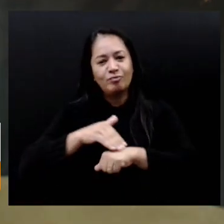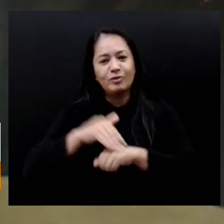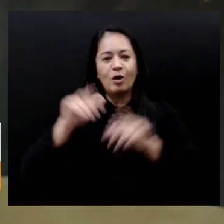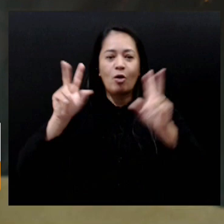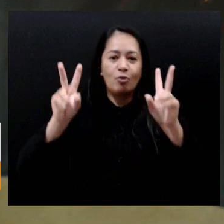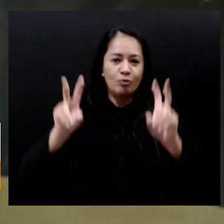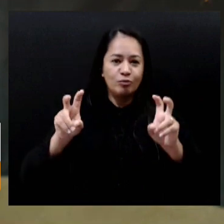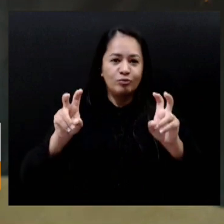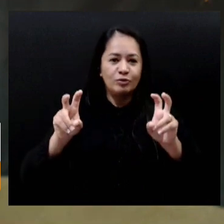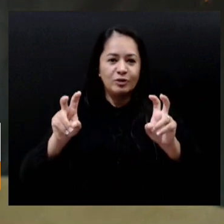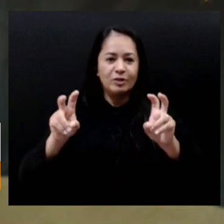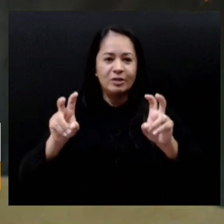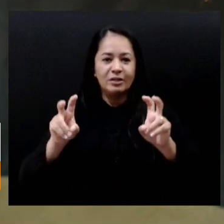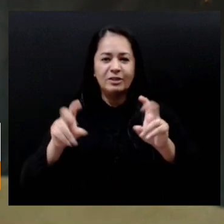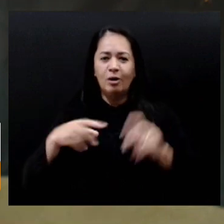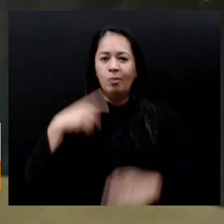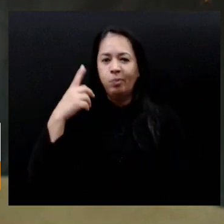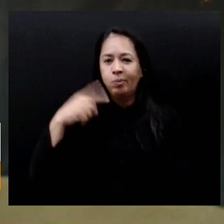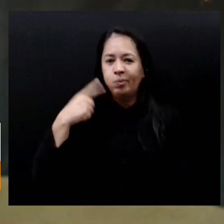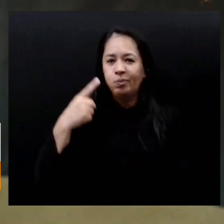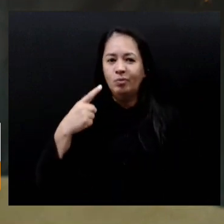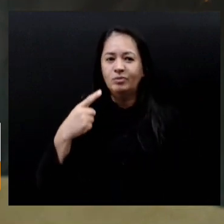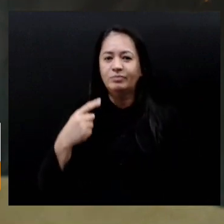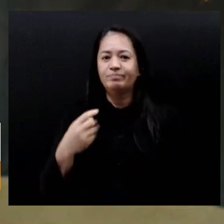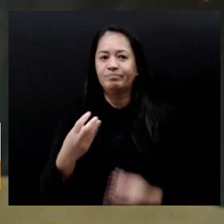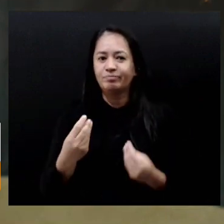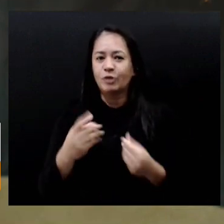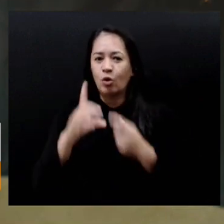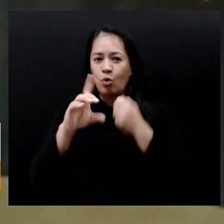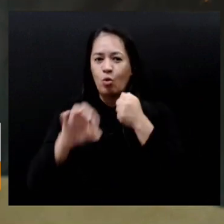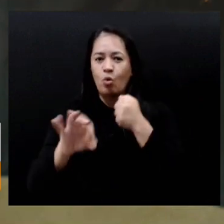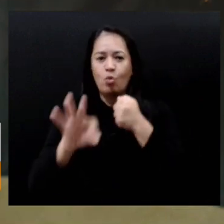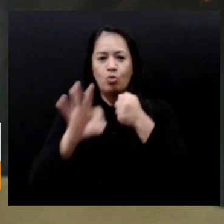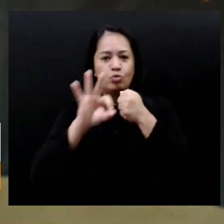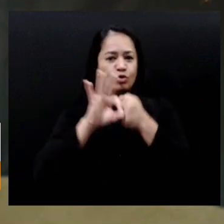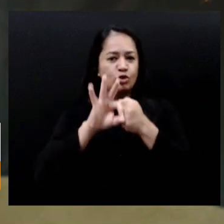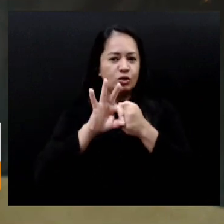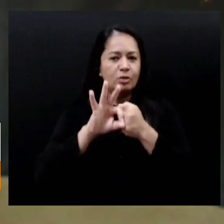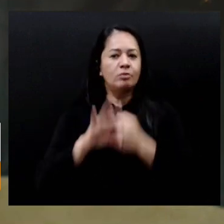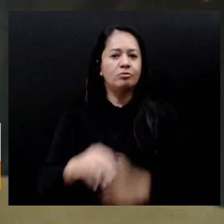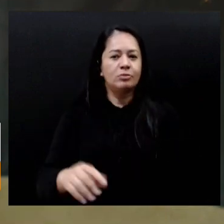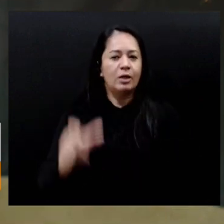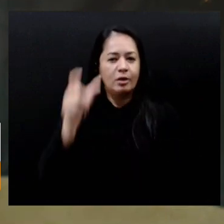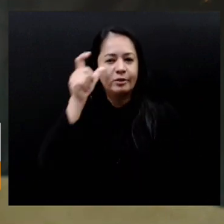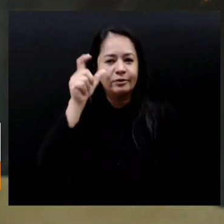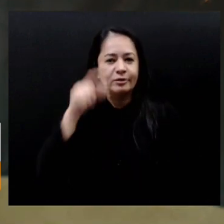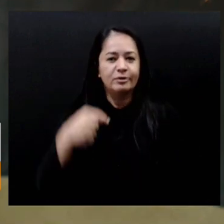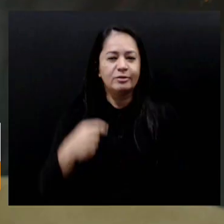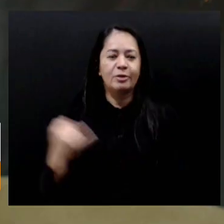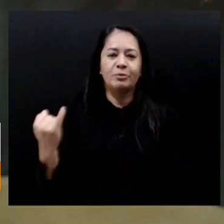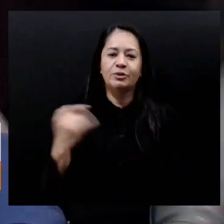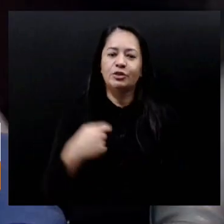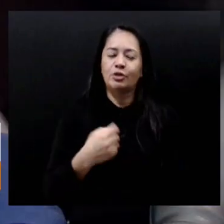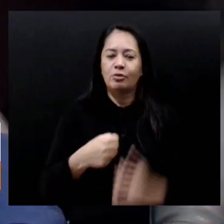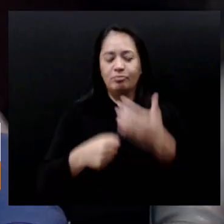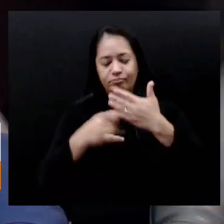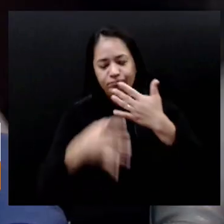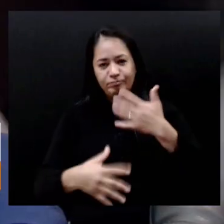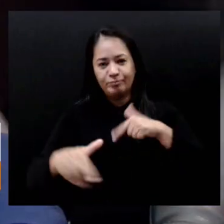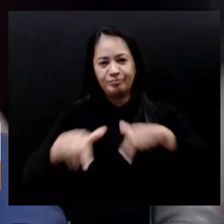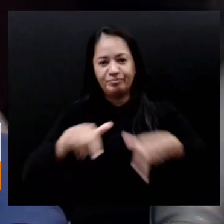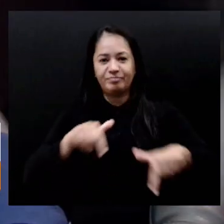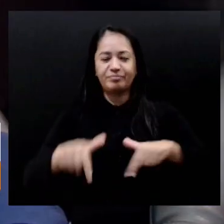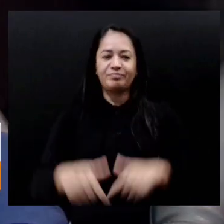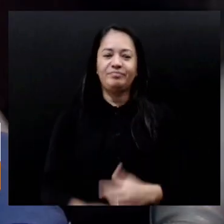da advocacia, que é algo do direito, que é algo bem interessante e que eu acho que vale a pena a gente comentar e trabalhar. Obrigado, Rúbia.